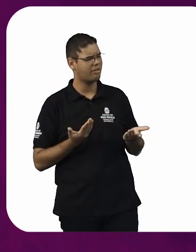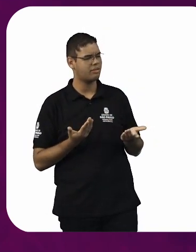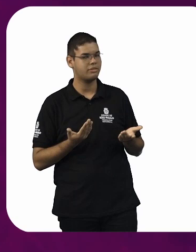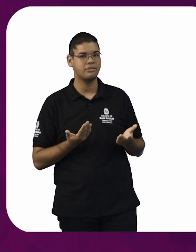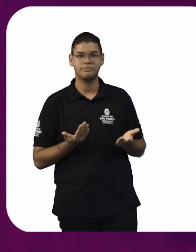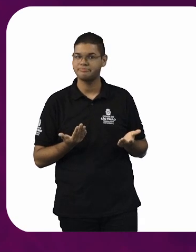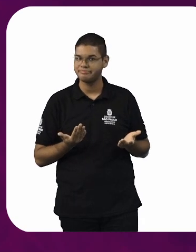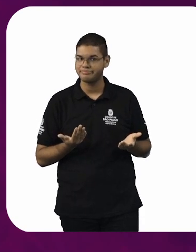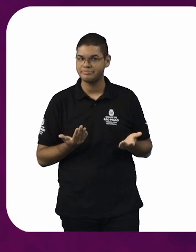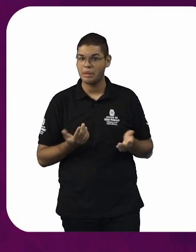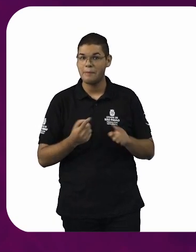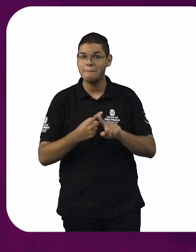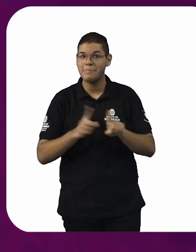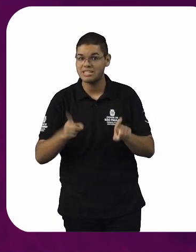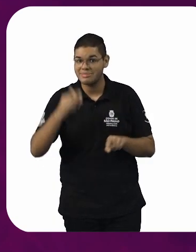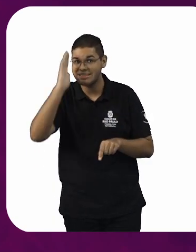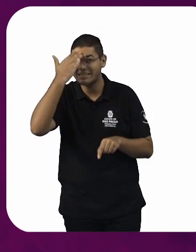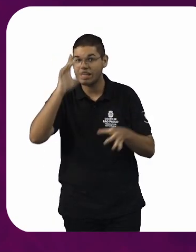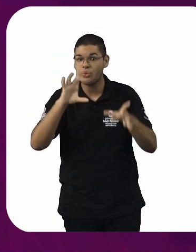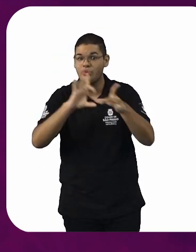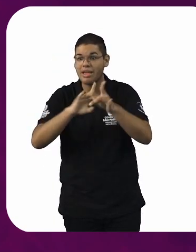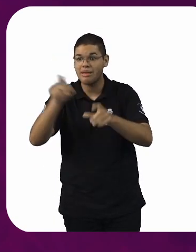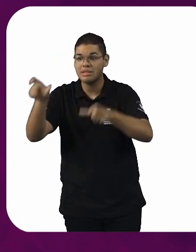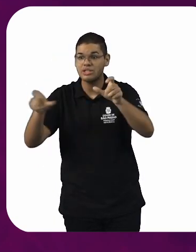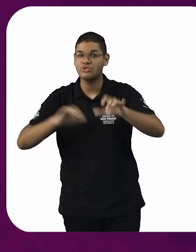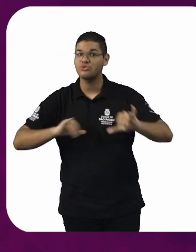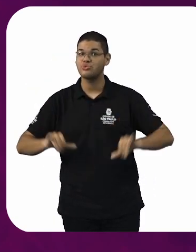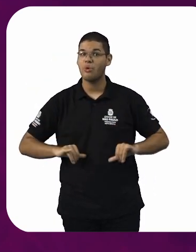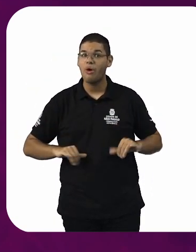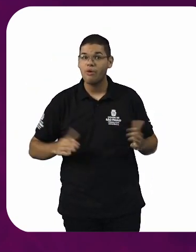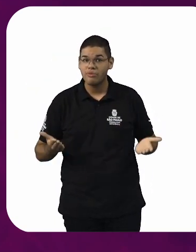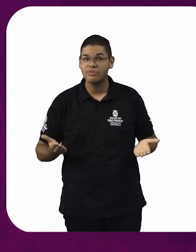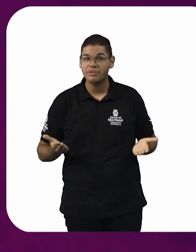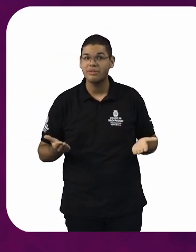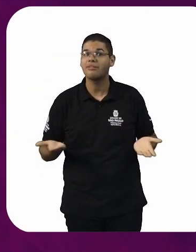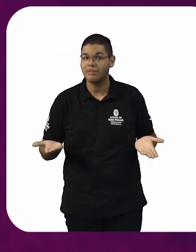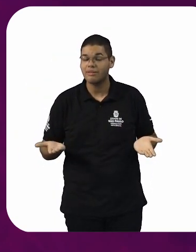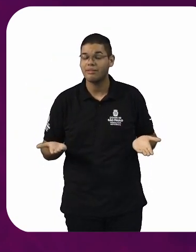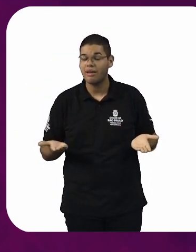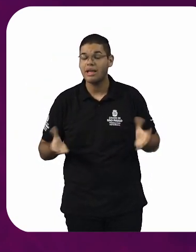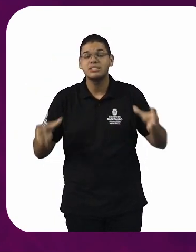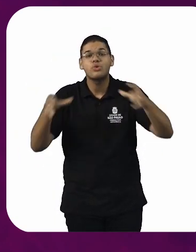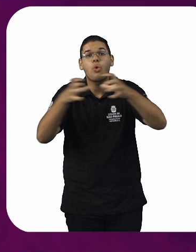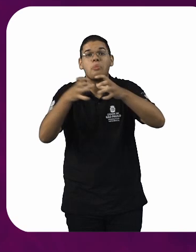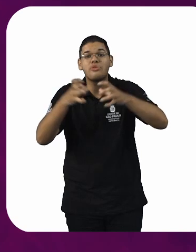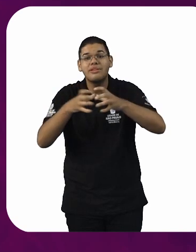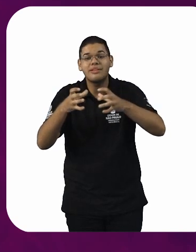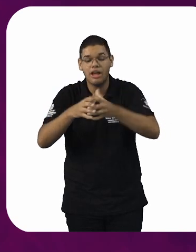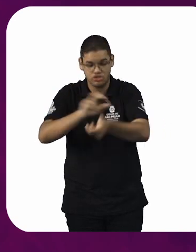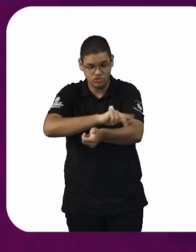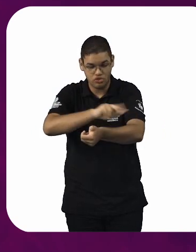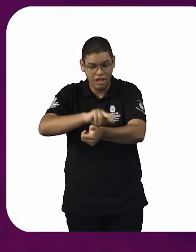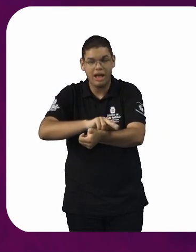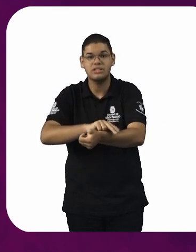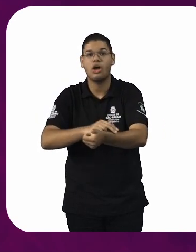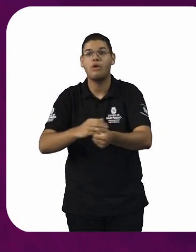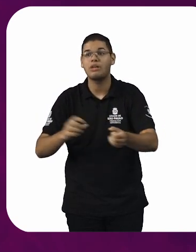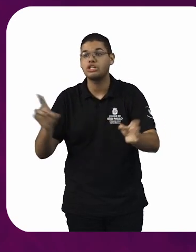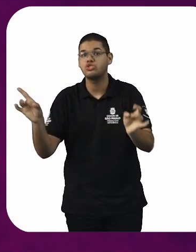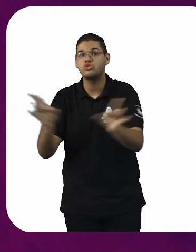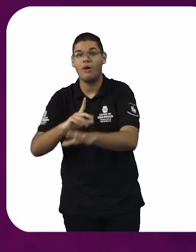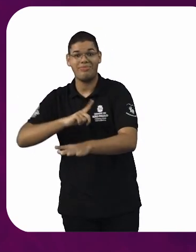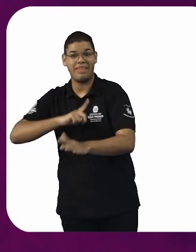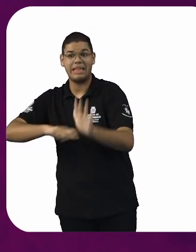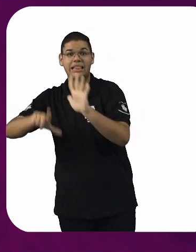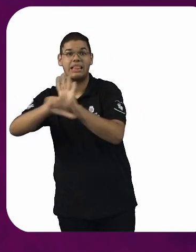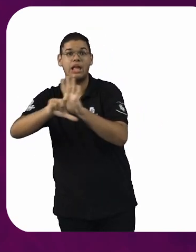numa desigualdade de classe, ela foi criada e cunhada em cima de leis. Elas foram políticas públicas. Então, agora a gente também